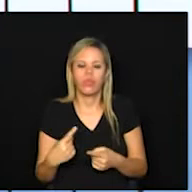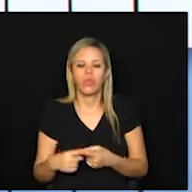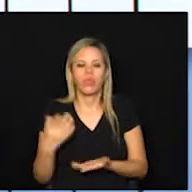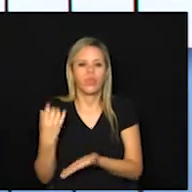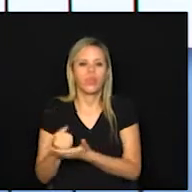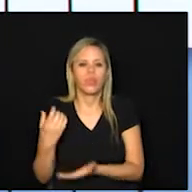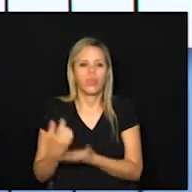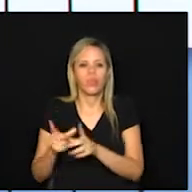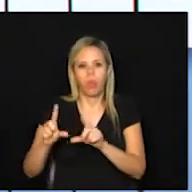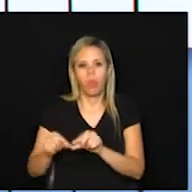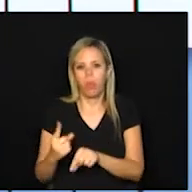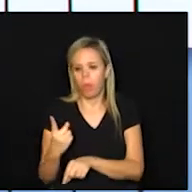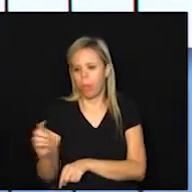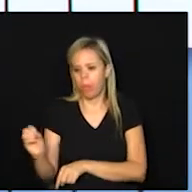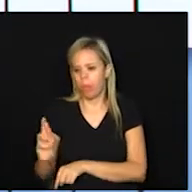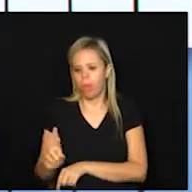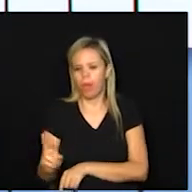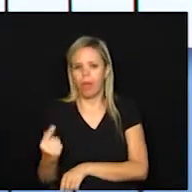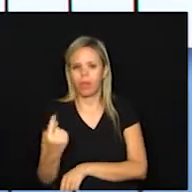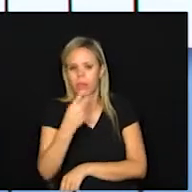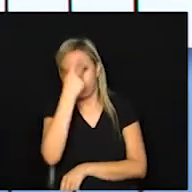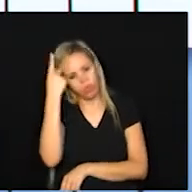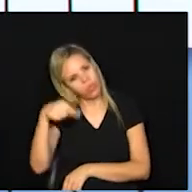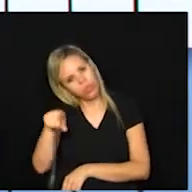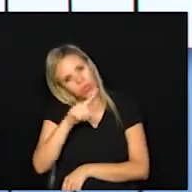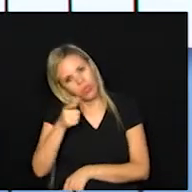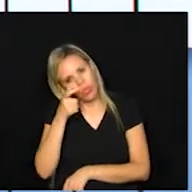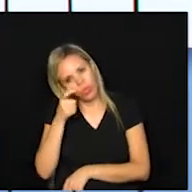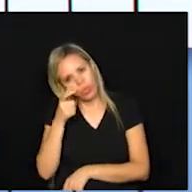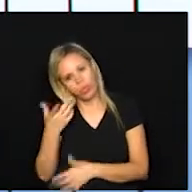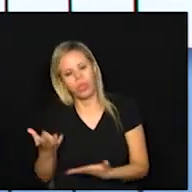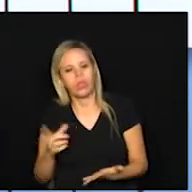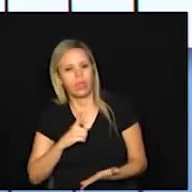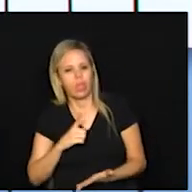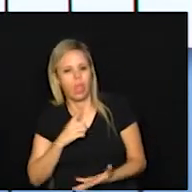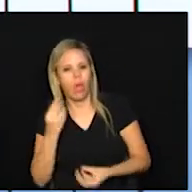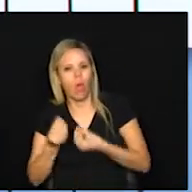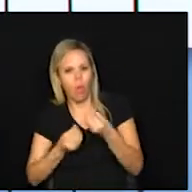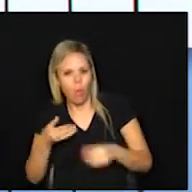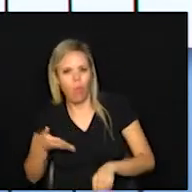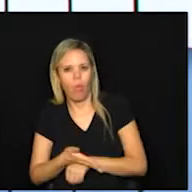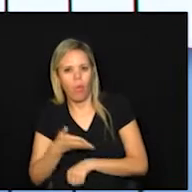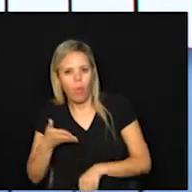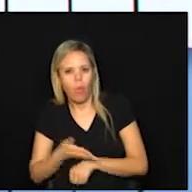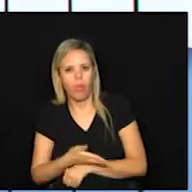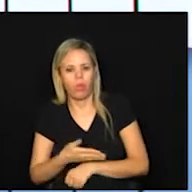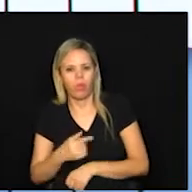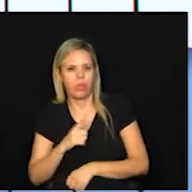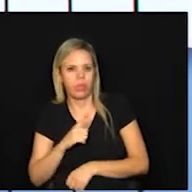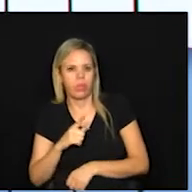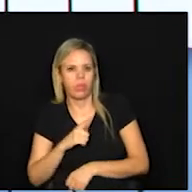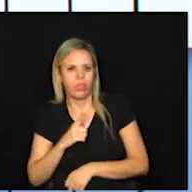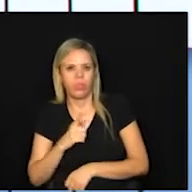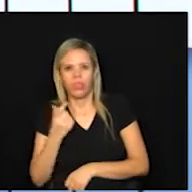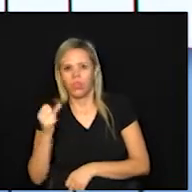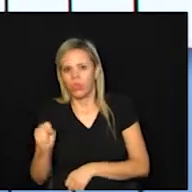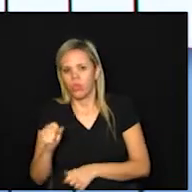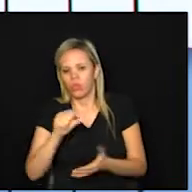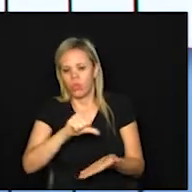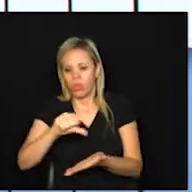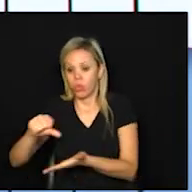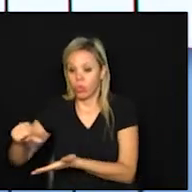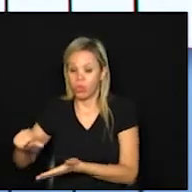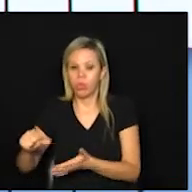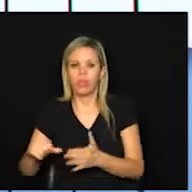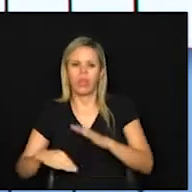recebem menos de R$100. Então, você que está nos assistindo, tem como participar. Nós temos aí 18 locais,